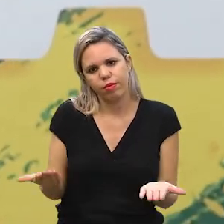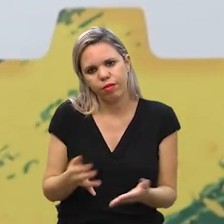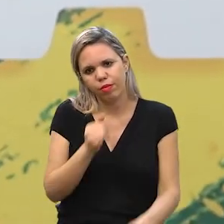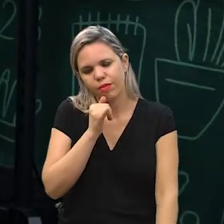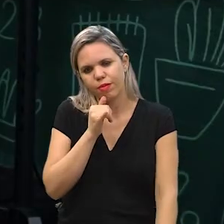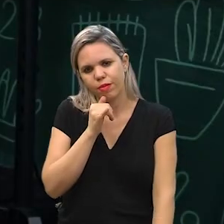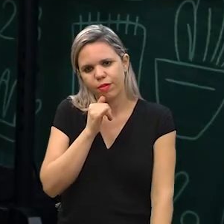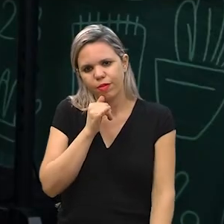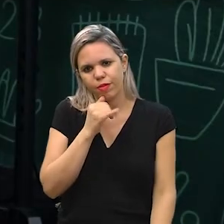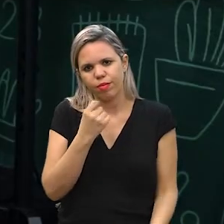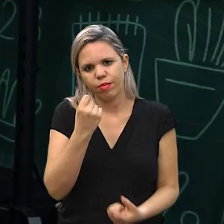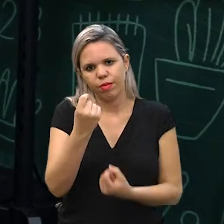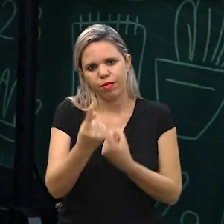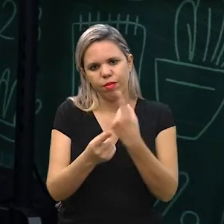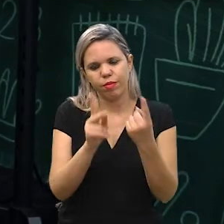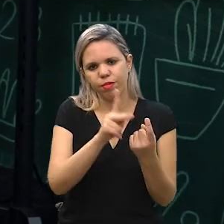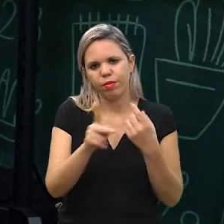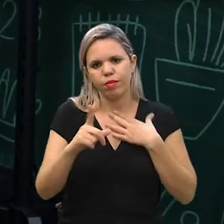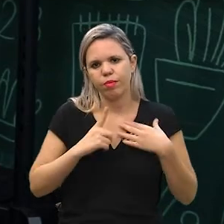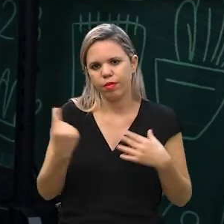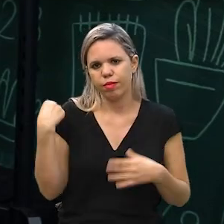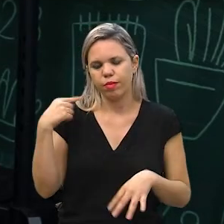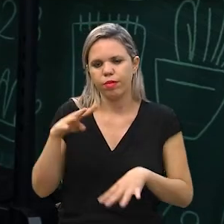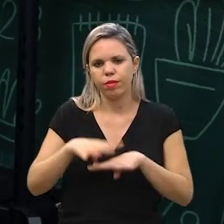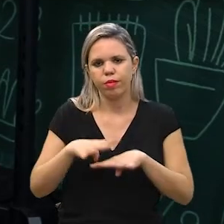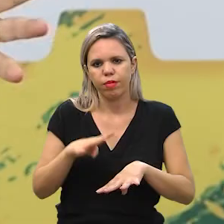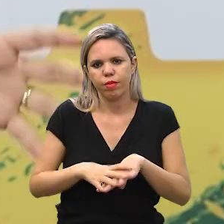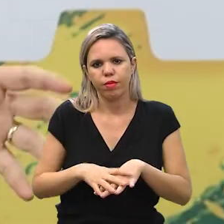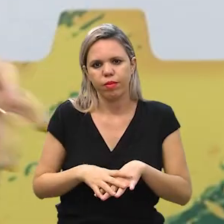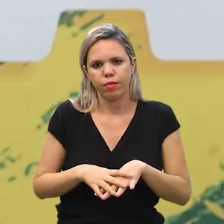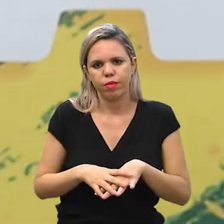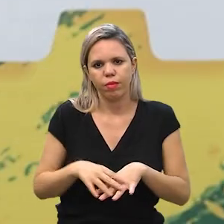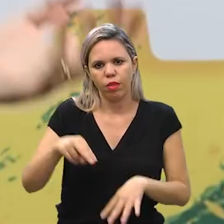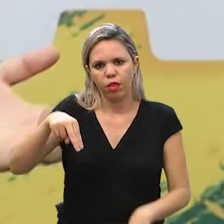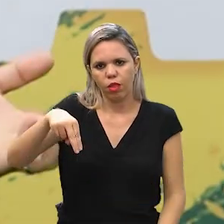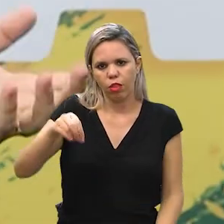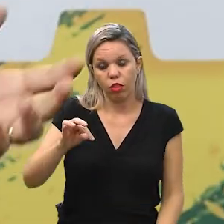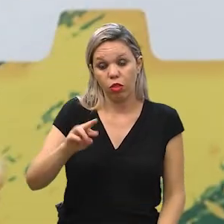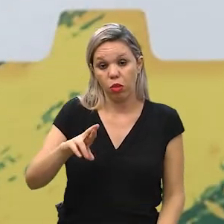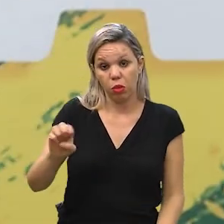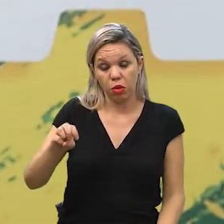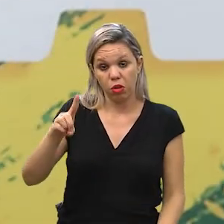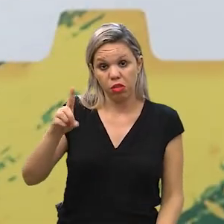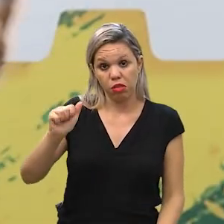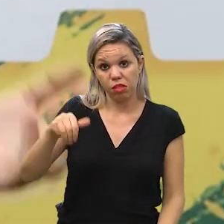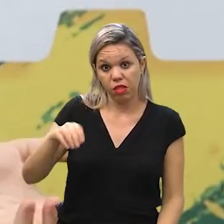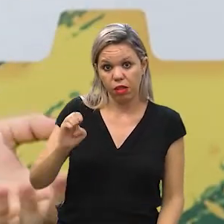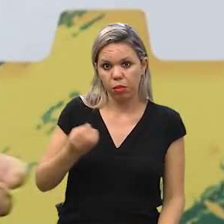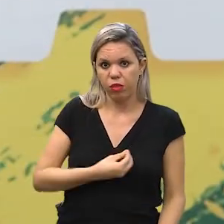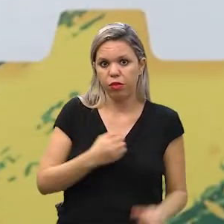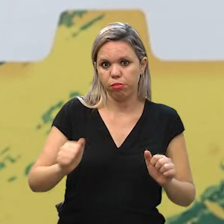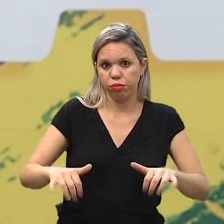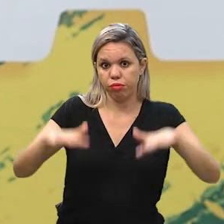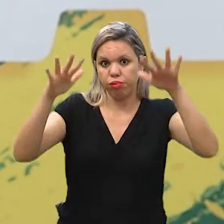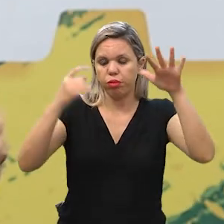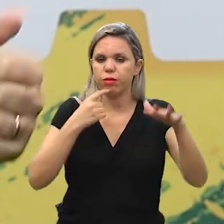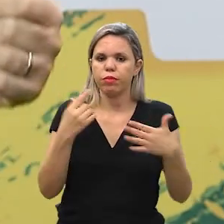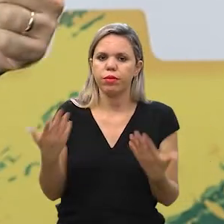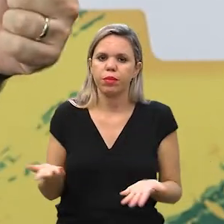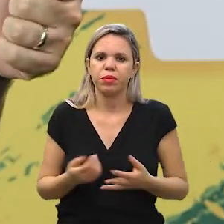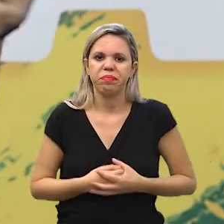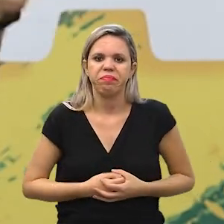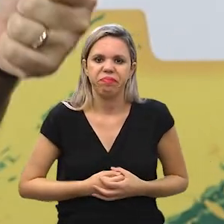exemplo, de alguns professores que eu tive de matemática no Notre Dame, que é onde eu estudei a minha vida inteira aqui em